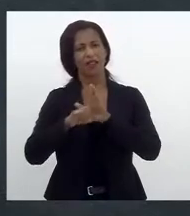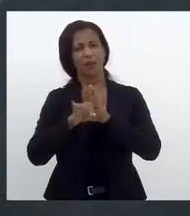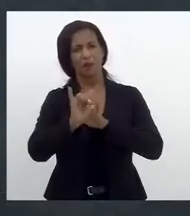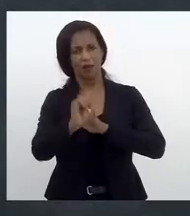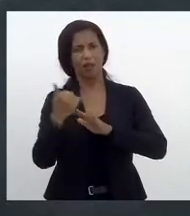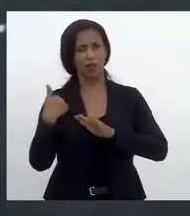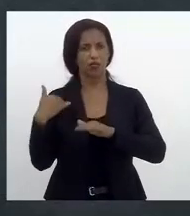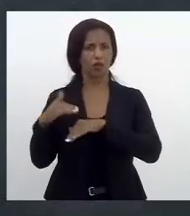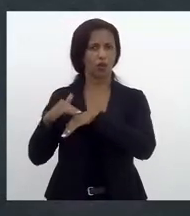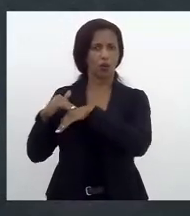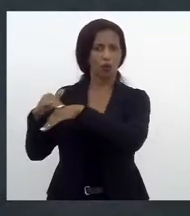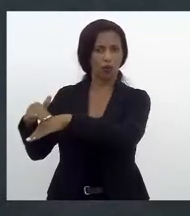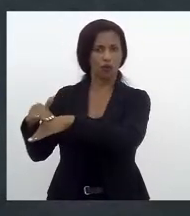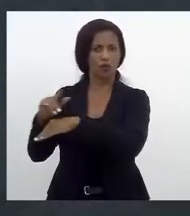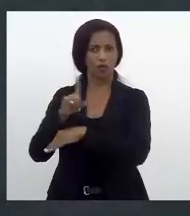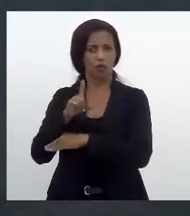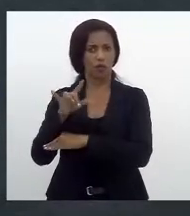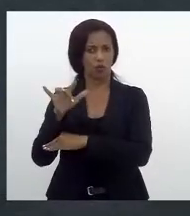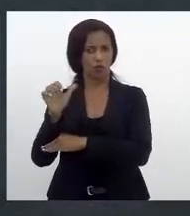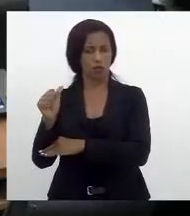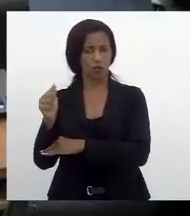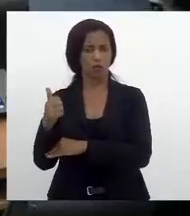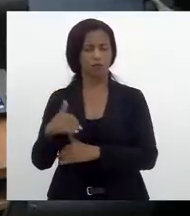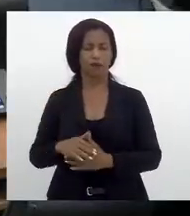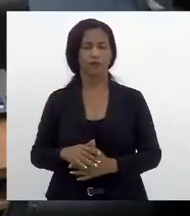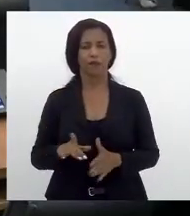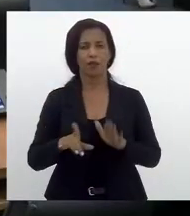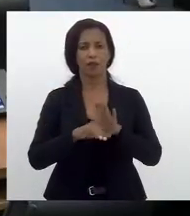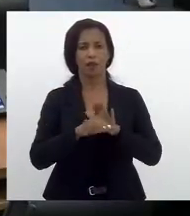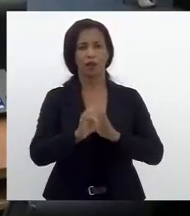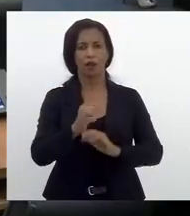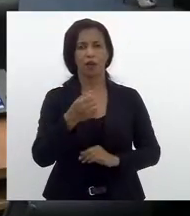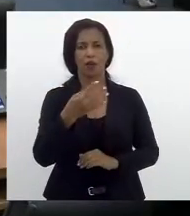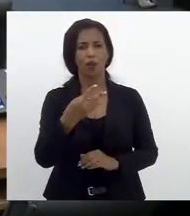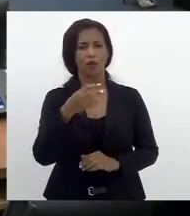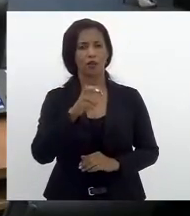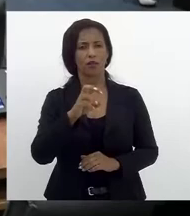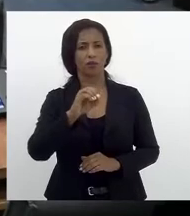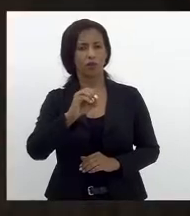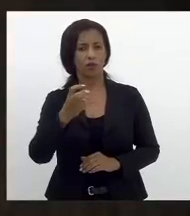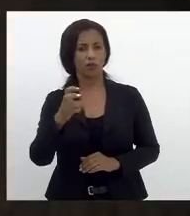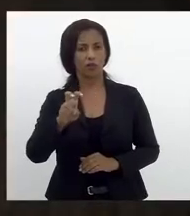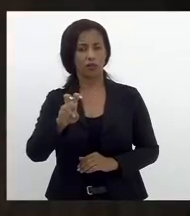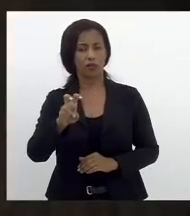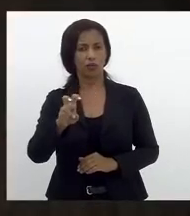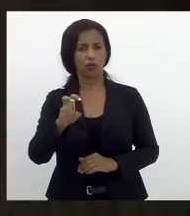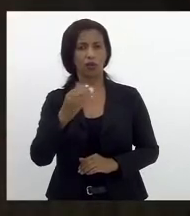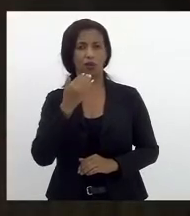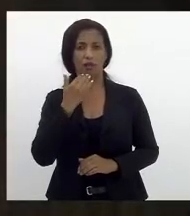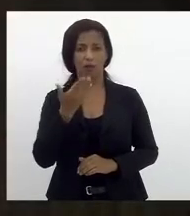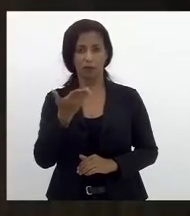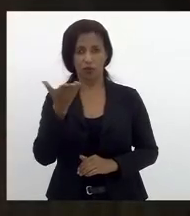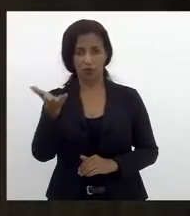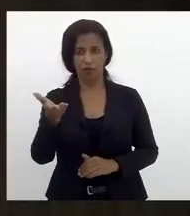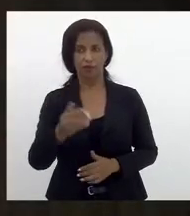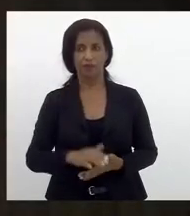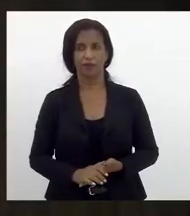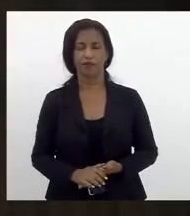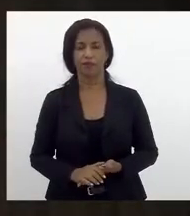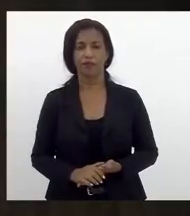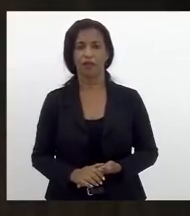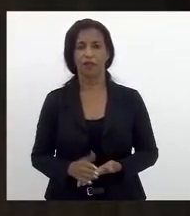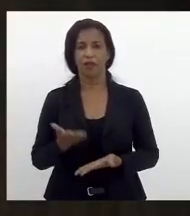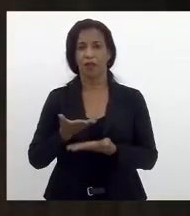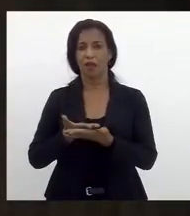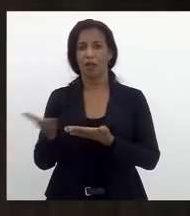conversei com a autora, a deputada Lucinha, há uma lei que é a 4508-2005, eu queria solicitar a Vossa Excelência que